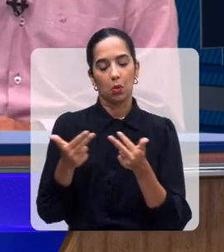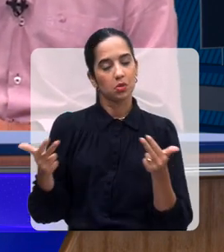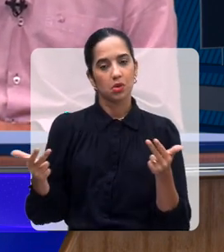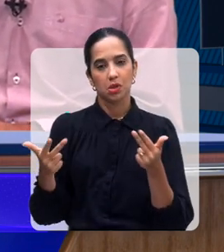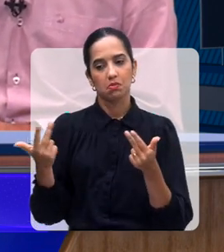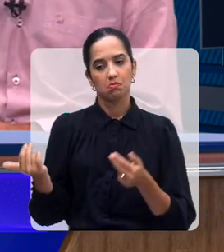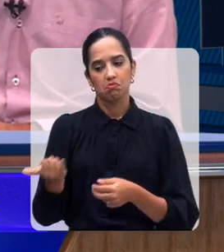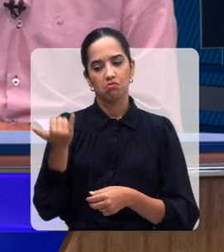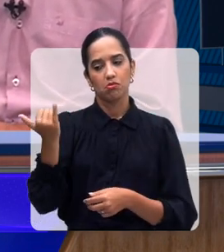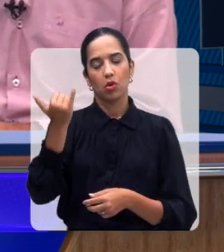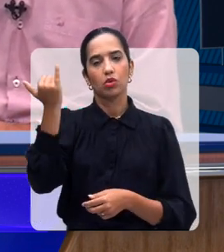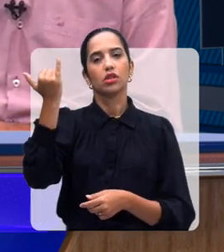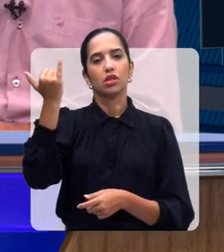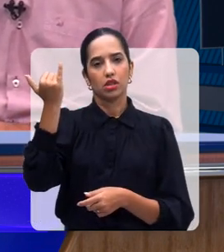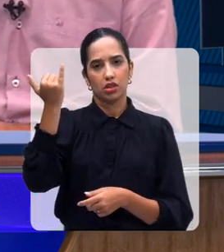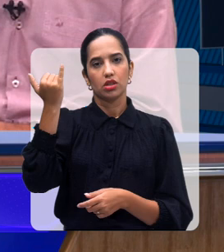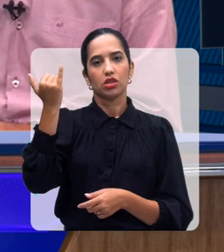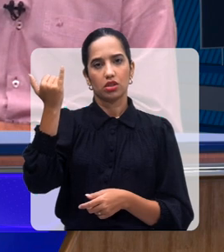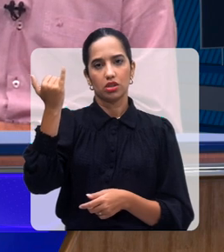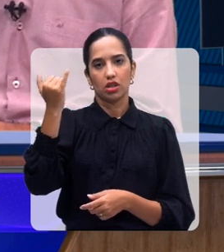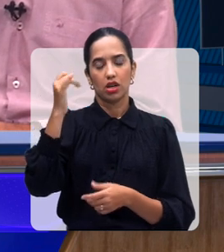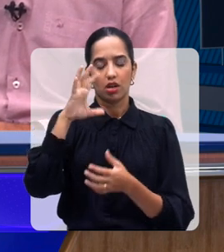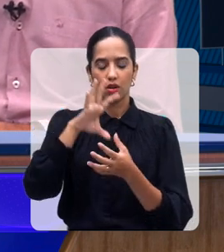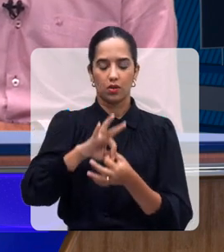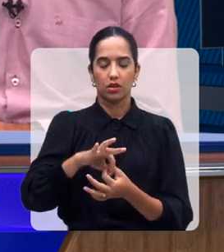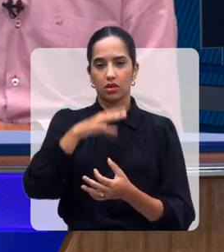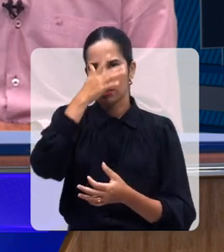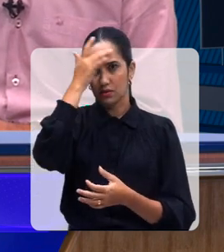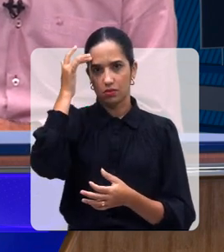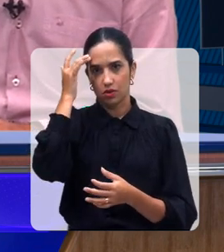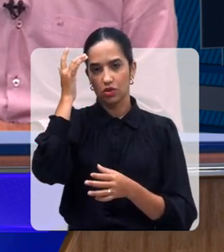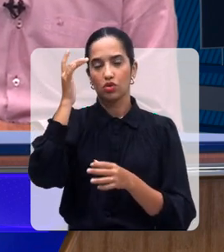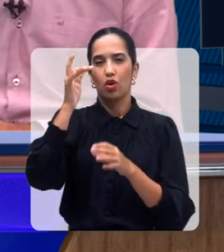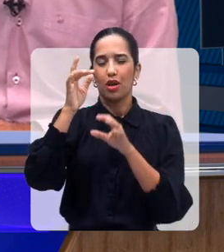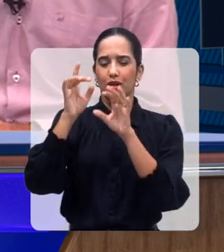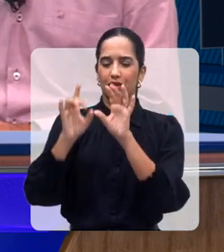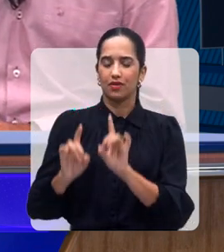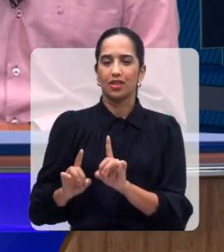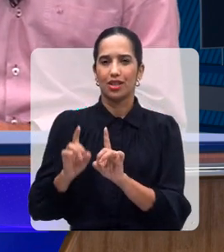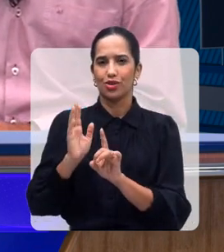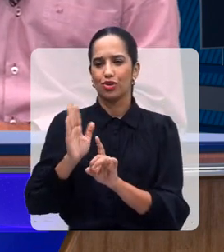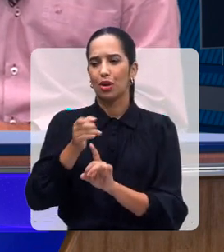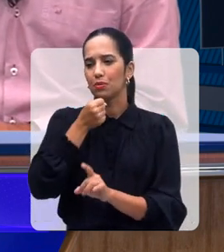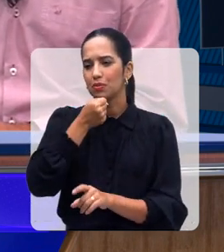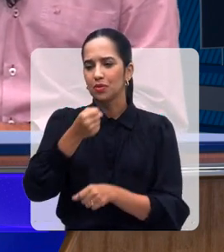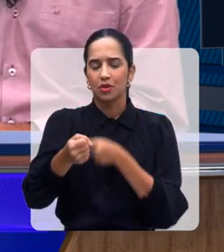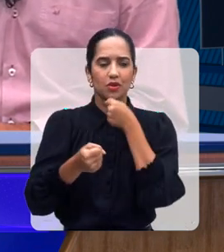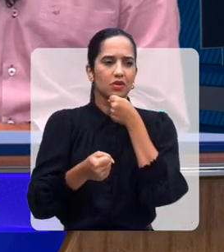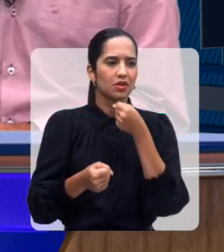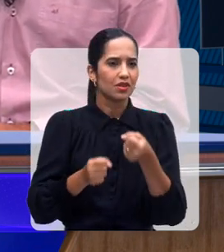sejam favoráveis às pessoas com deficiência. Inclusive, viu, a gente tem entrevistado